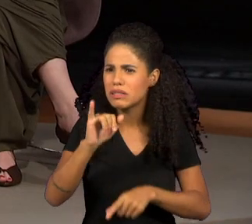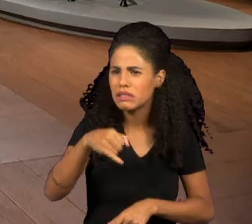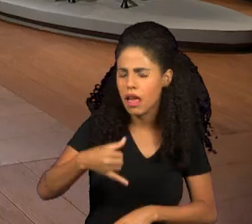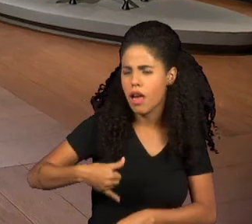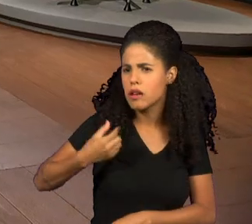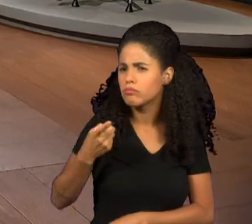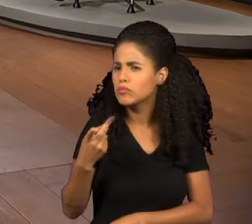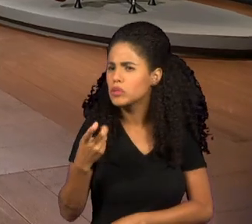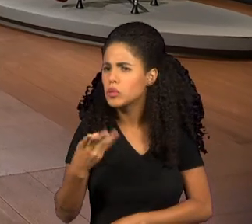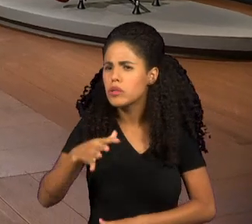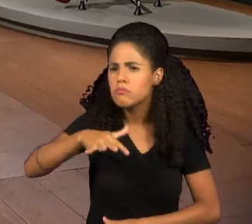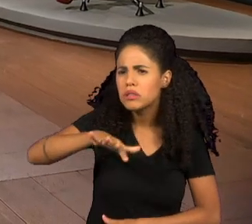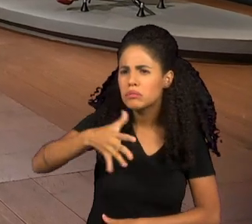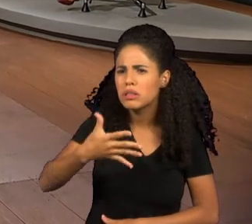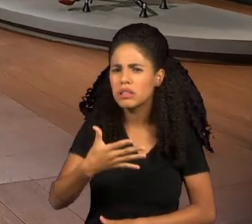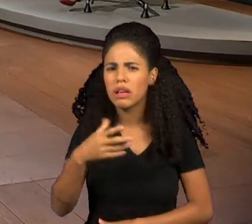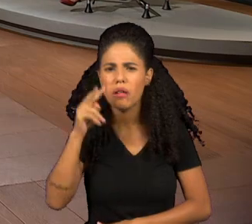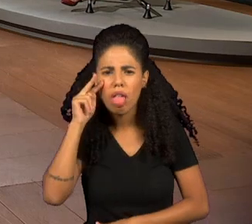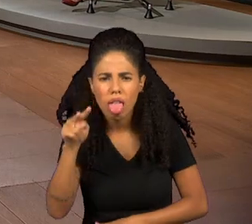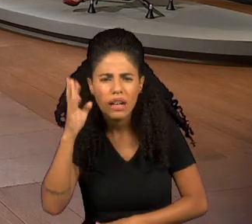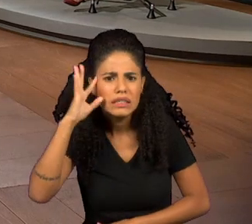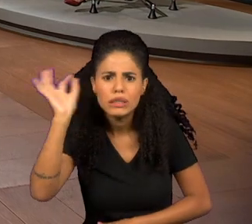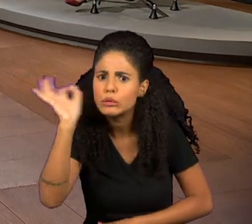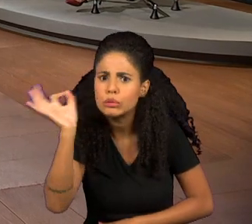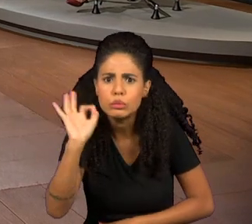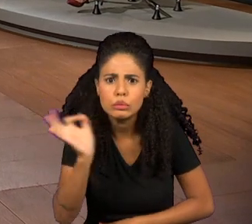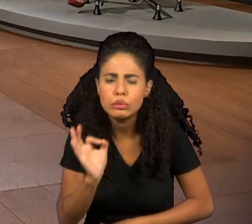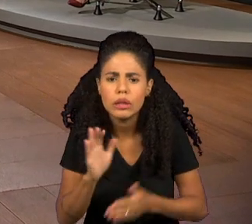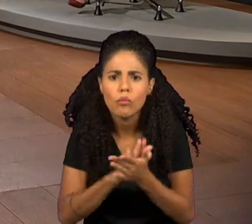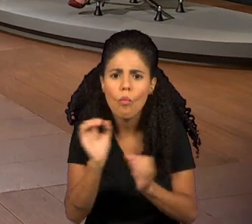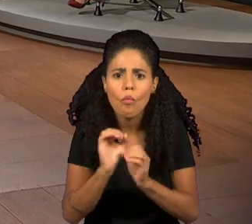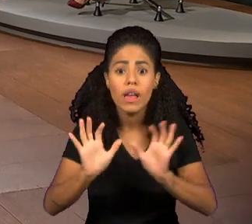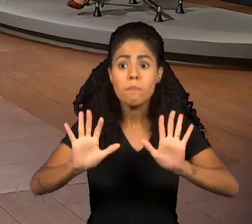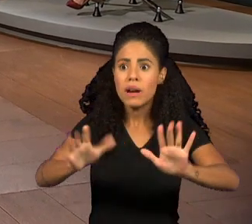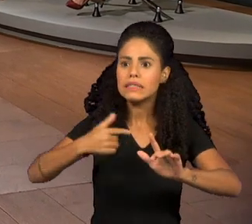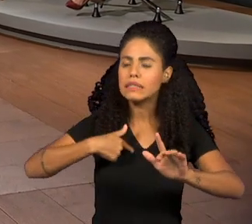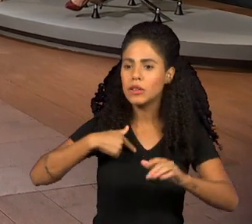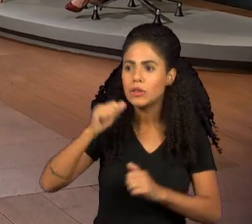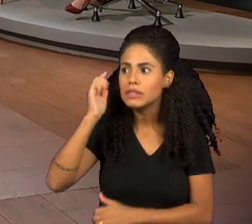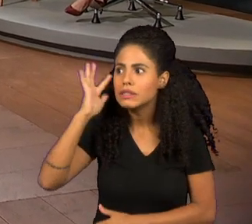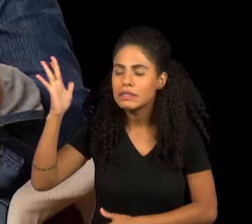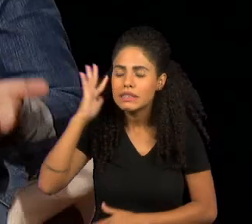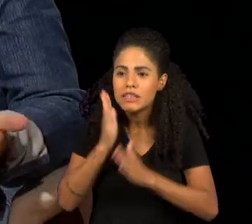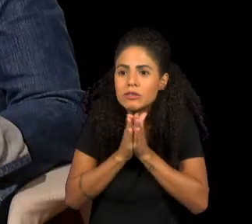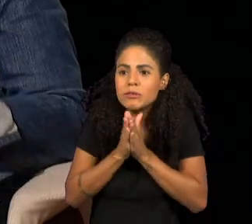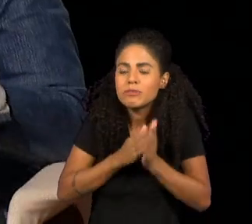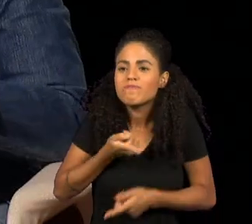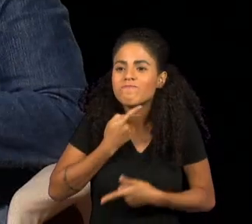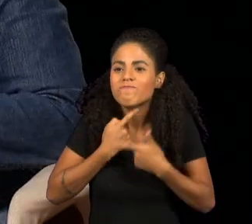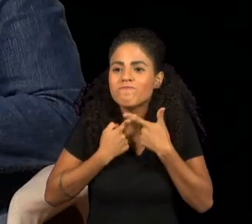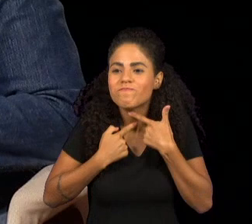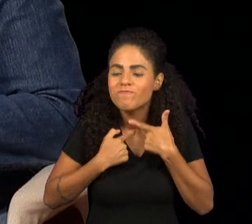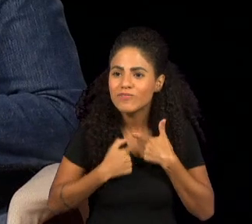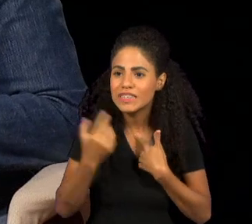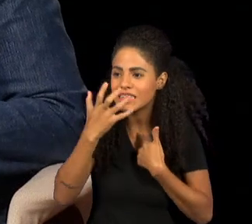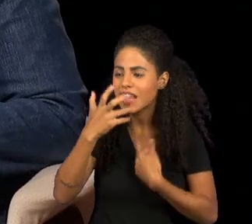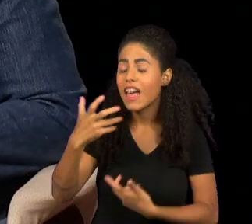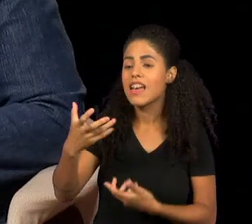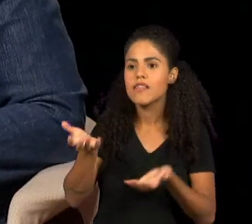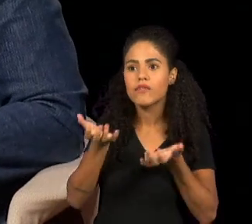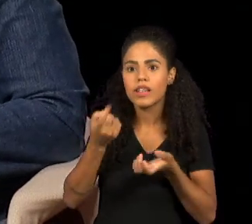12 anos. Não entendi nada, mas como aquilo já me fascinava muito, né? Depois do Santo Inquérito, eu ia